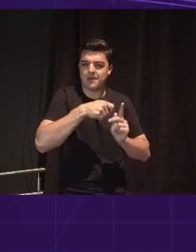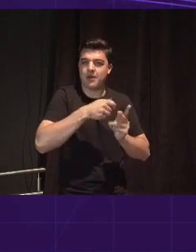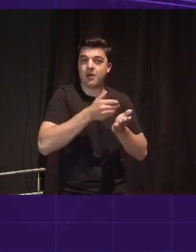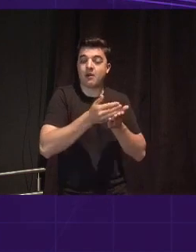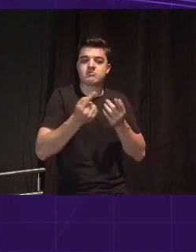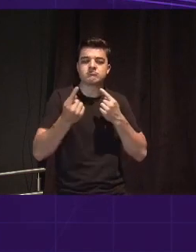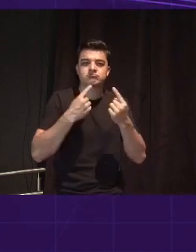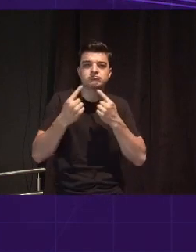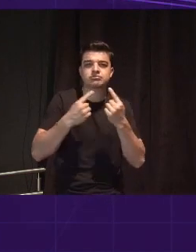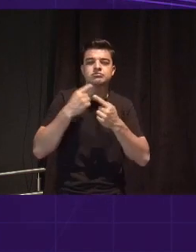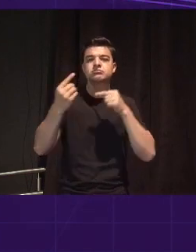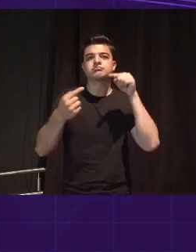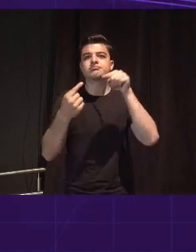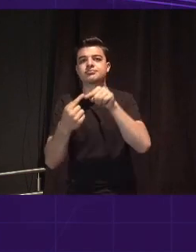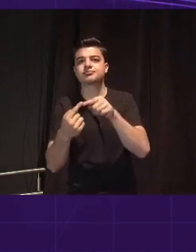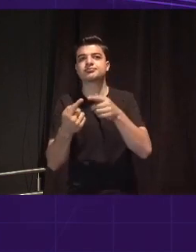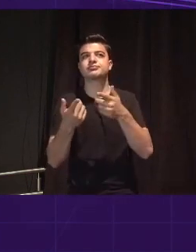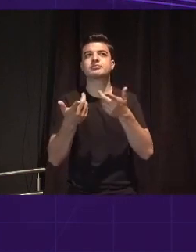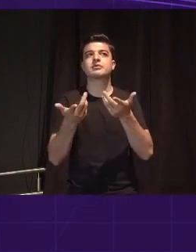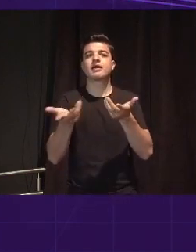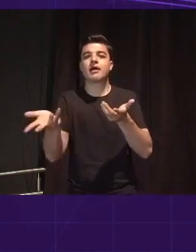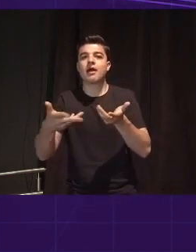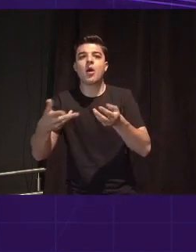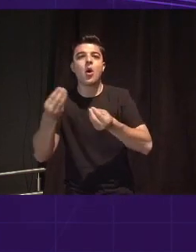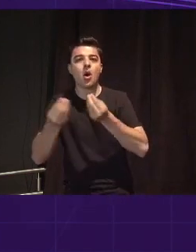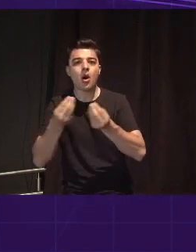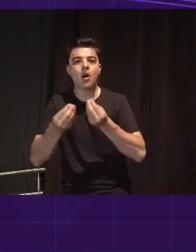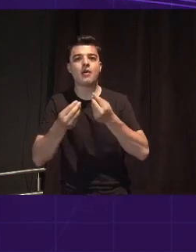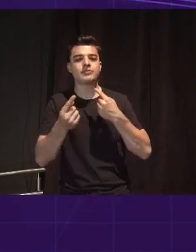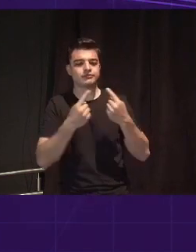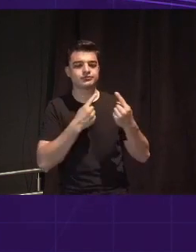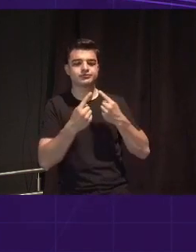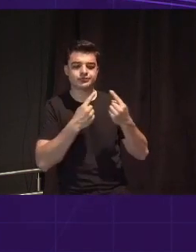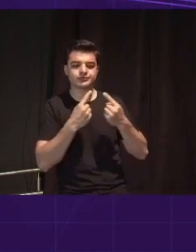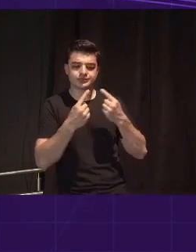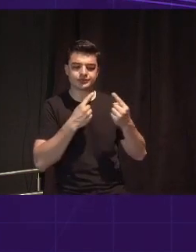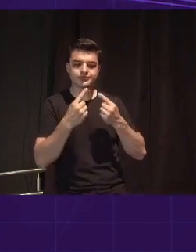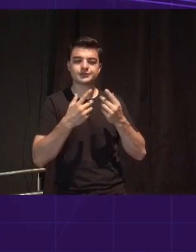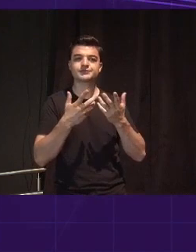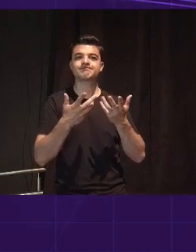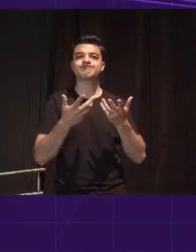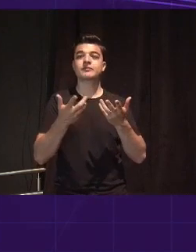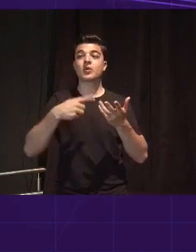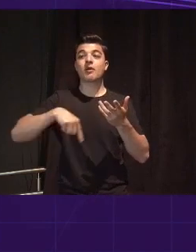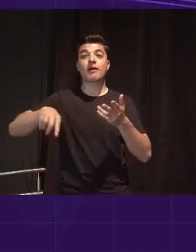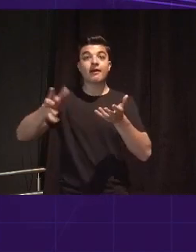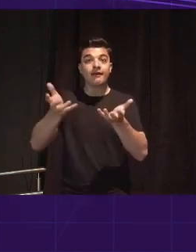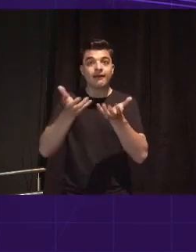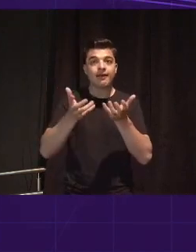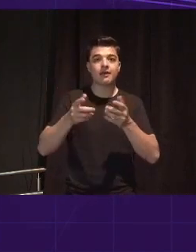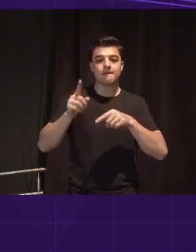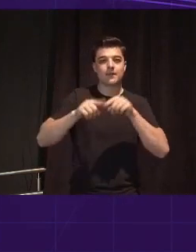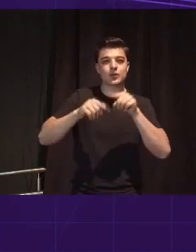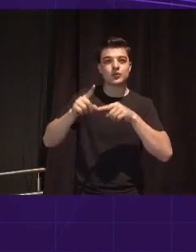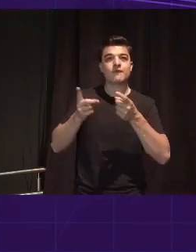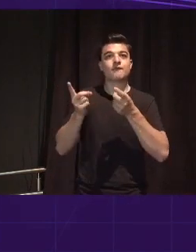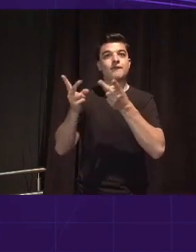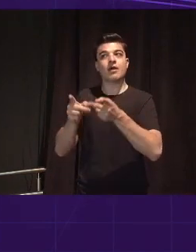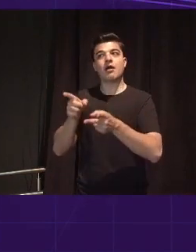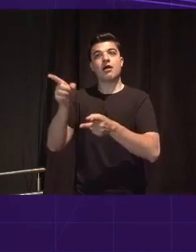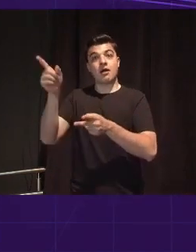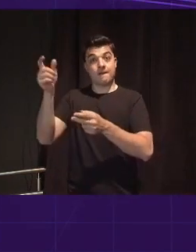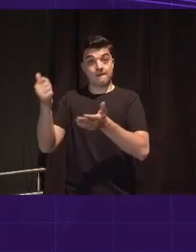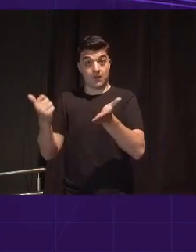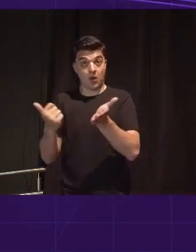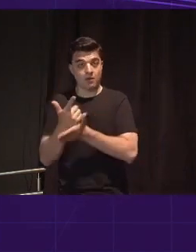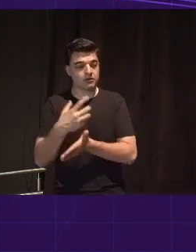quando a gente fala de agilidade, né? Não, mas impactar o cliente. Mas o que significa impactar o cliente?